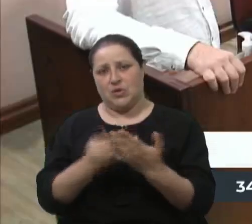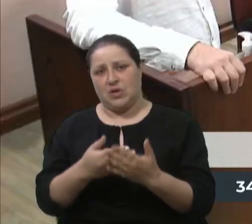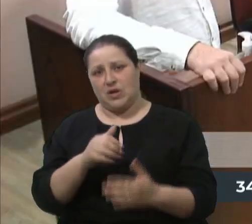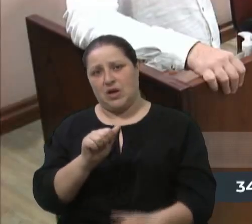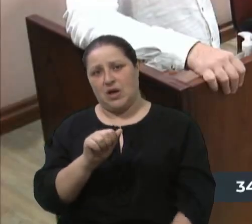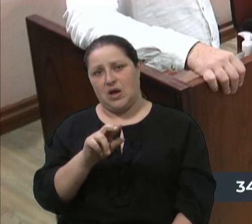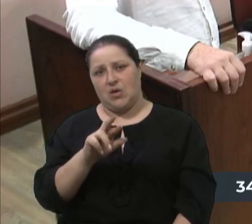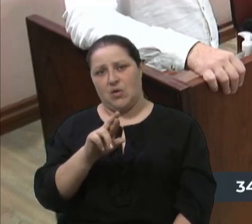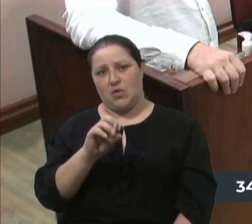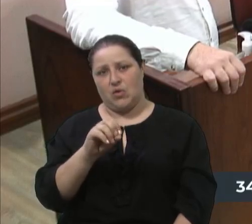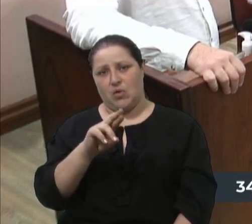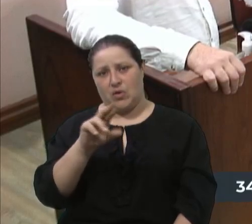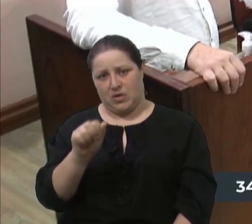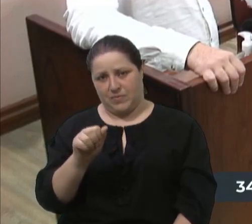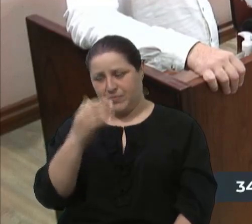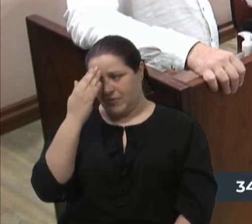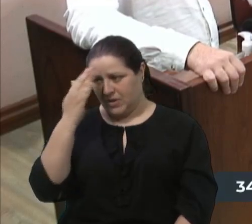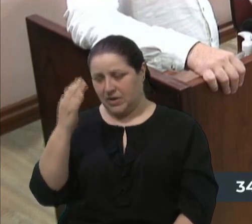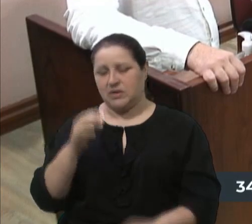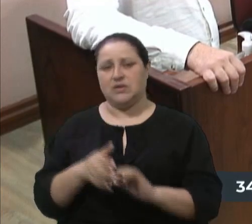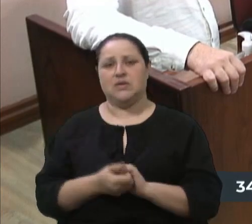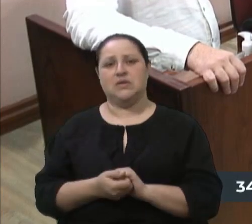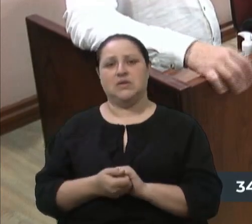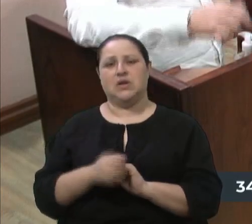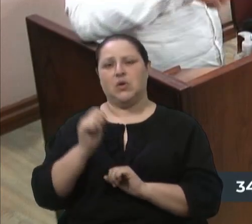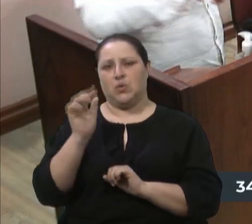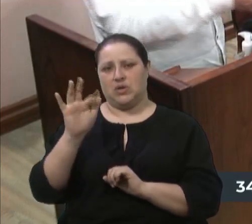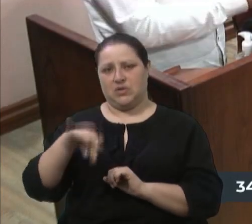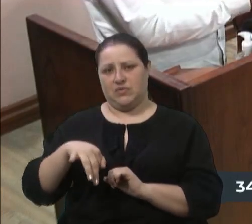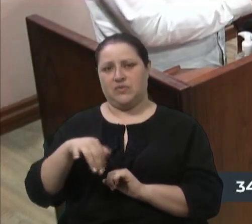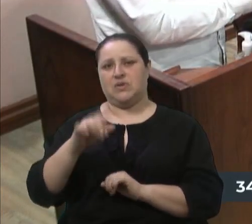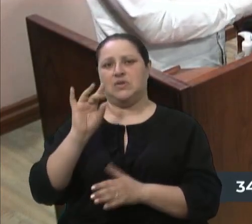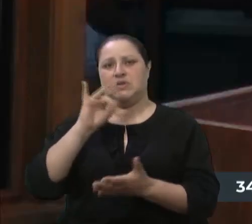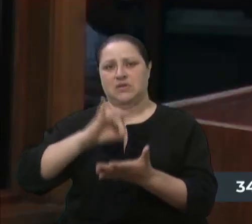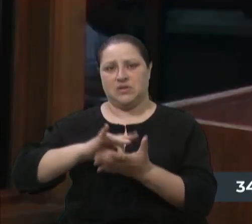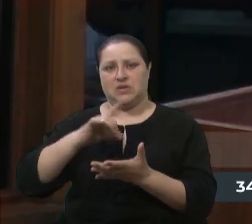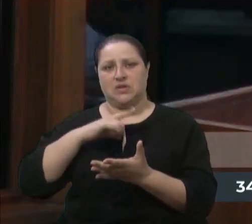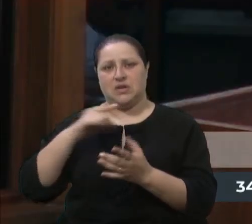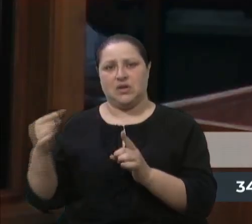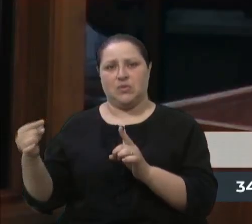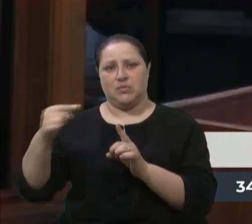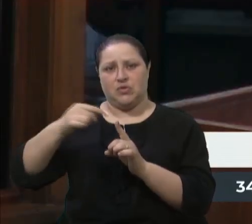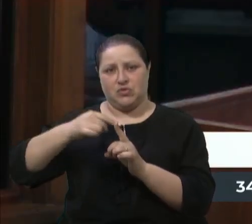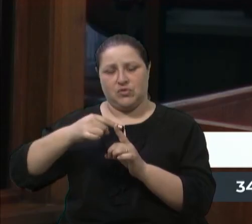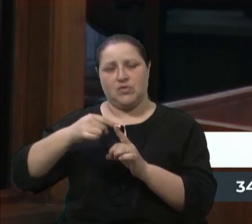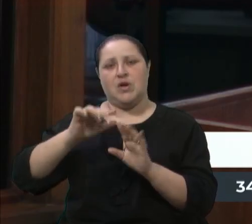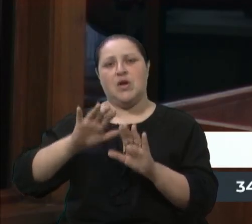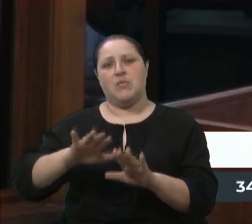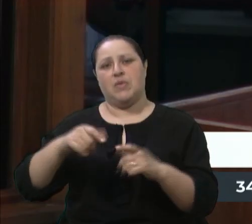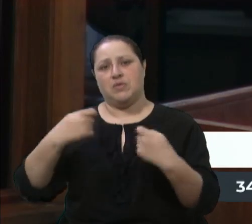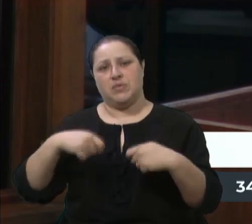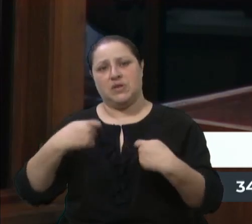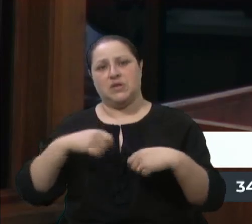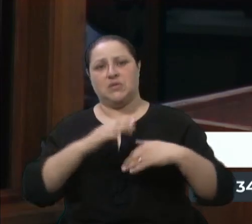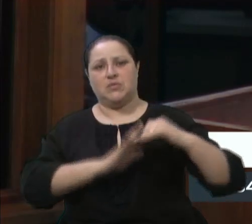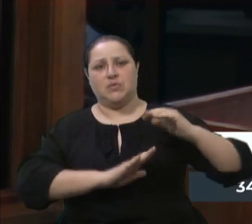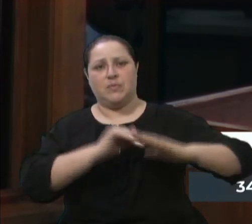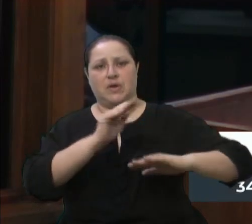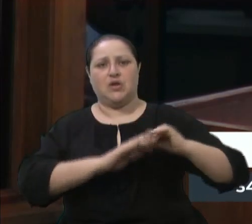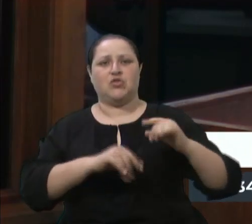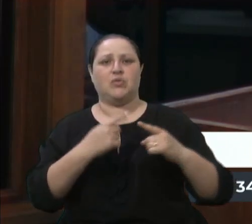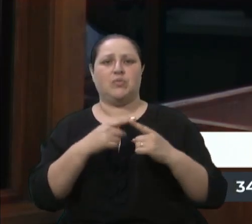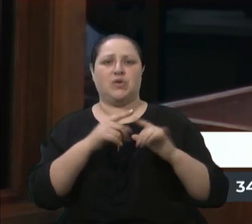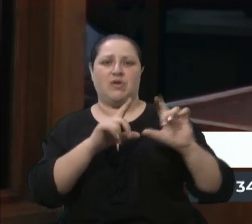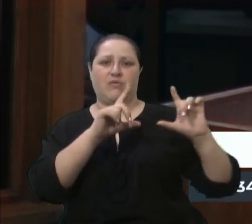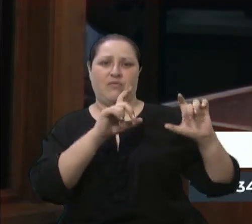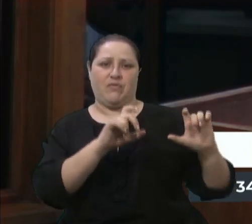para concluir, de fato, nós temos a intenção, mas nós precisamos da prática, porque as